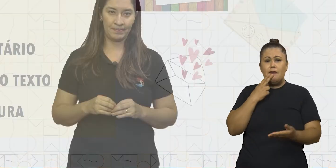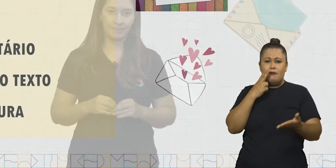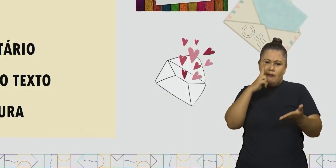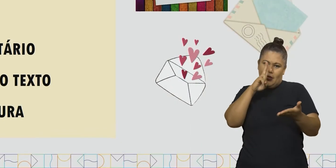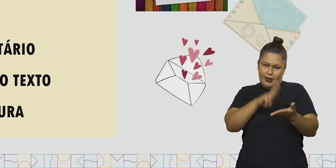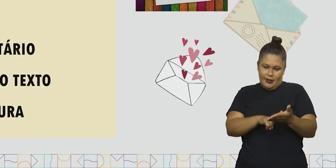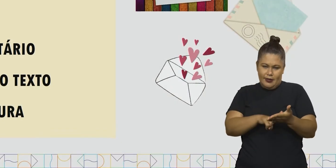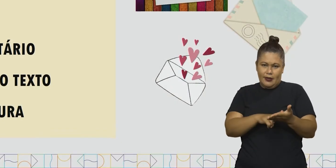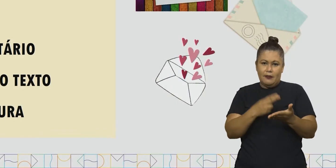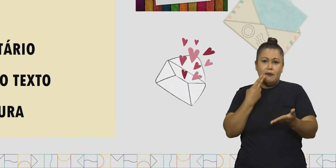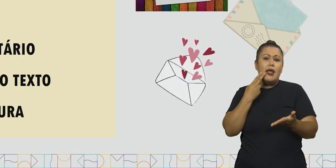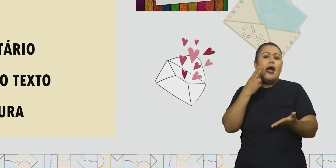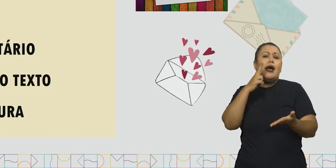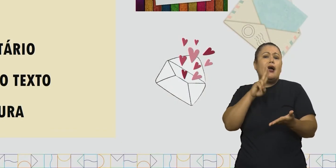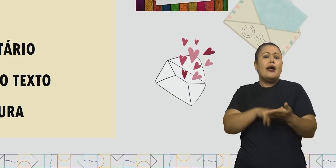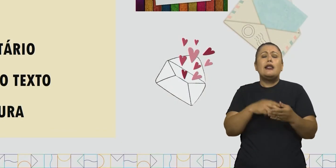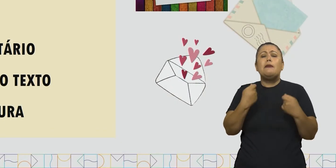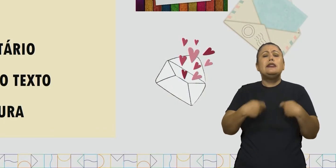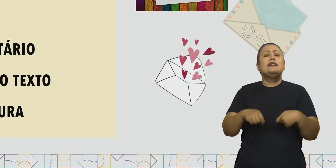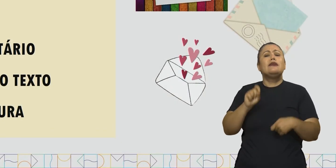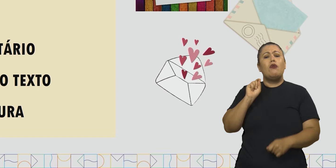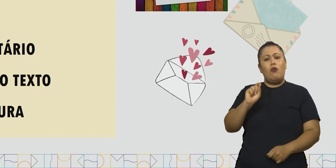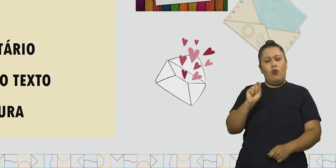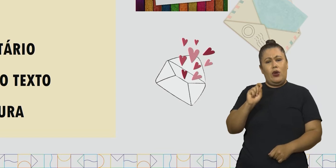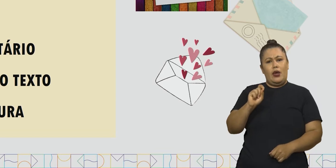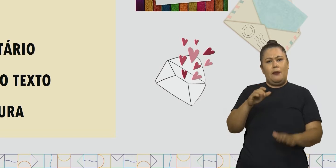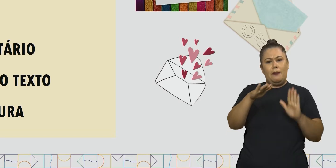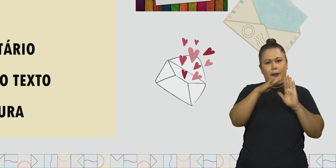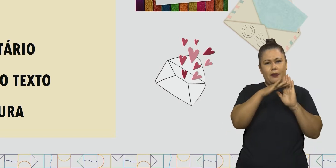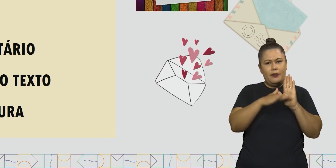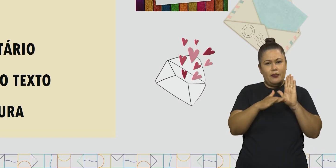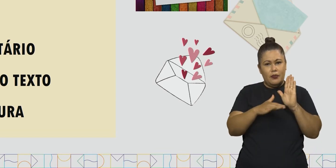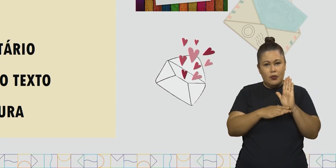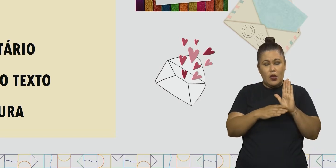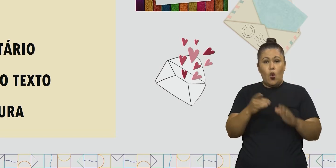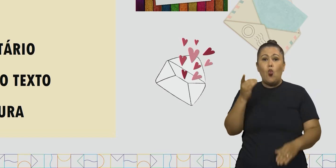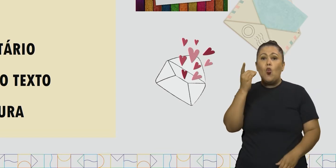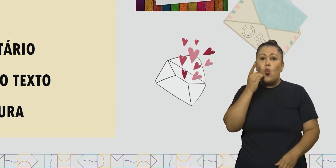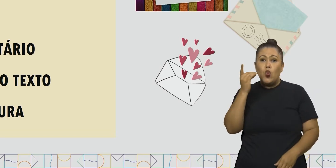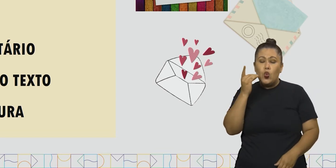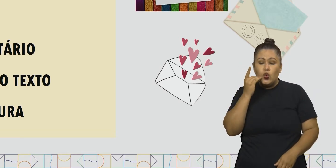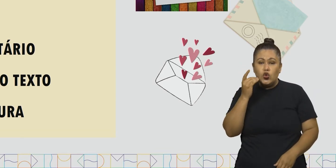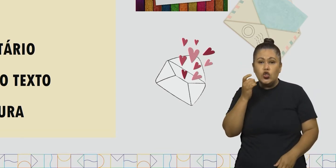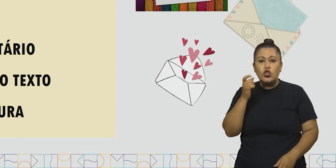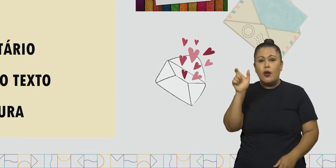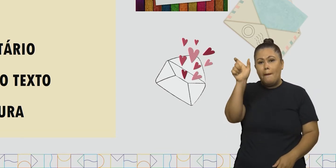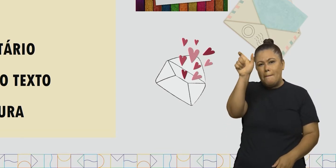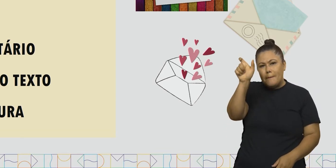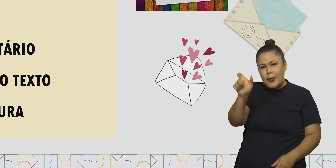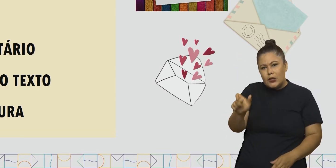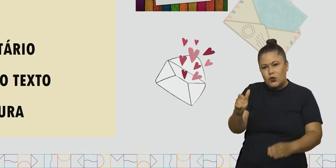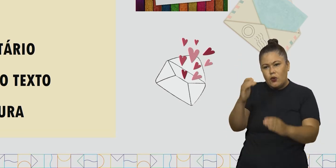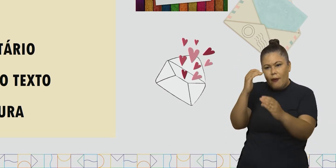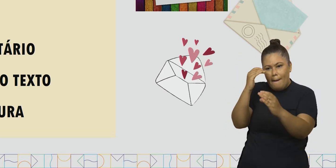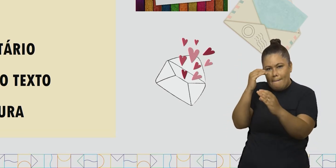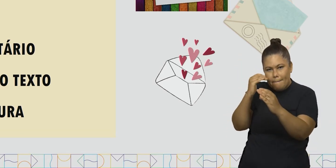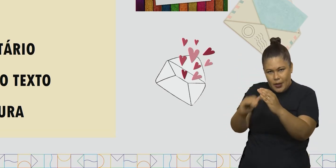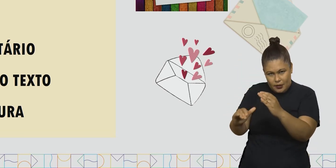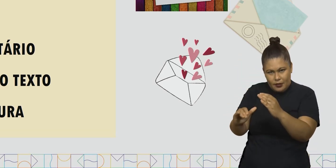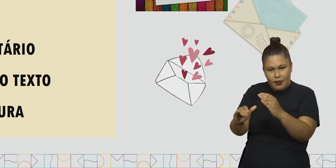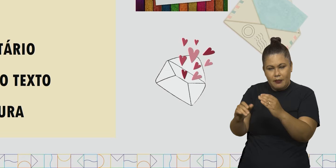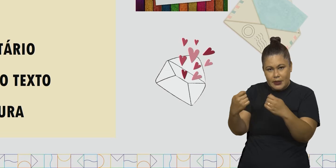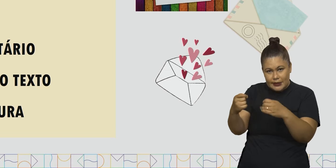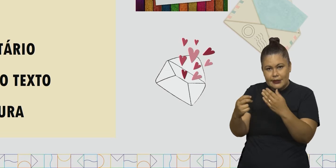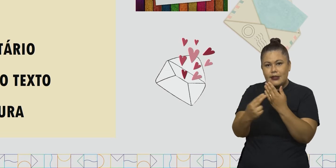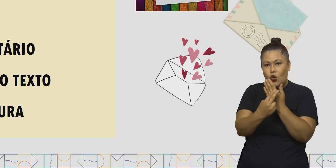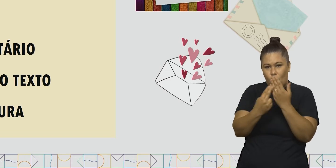carta. Em uma carta, deve ter data, destinatário, para quem é a pessoa que você está